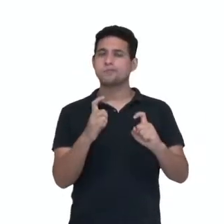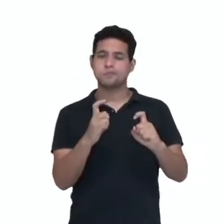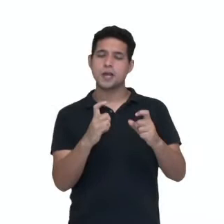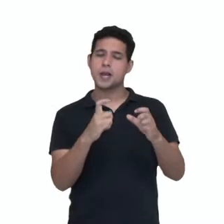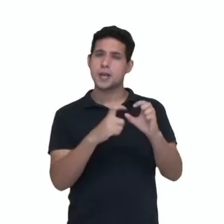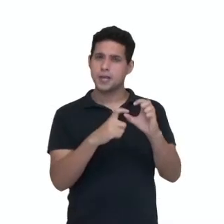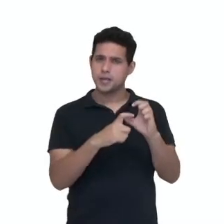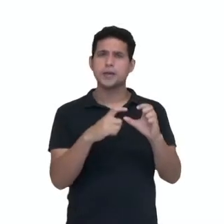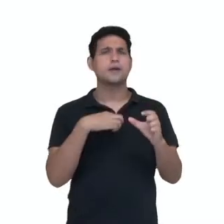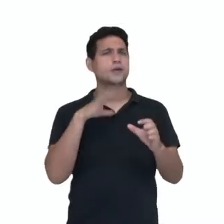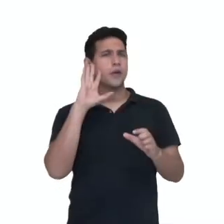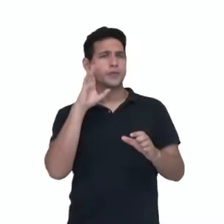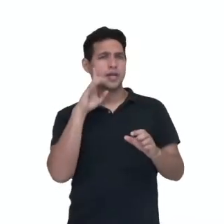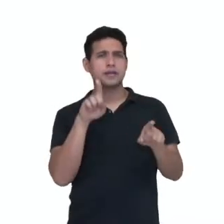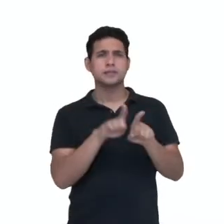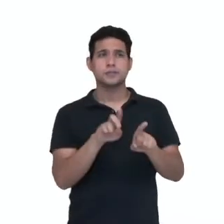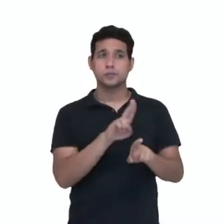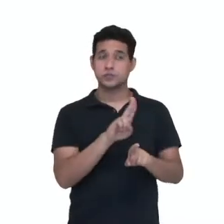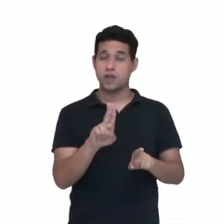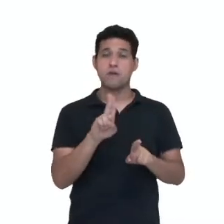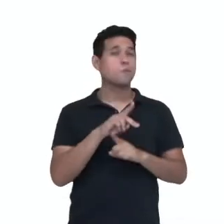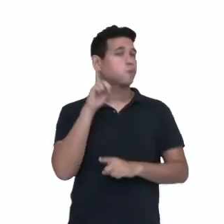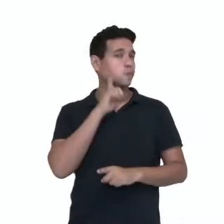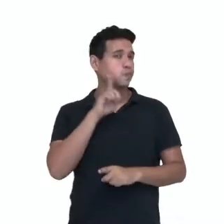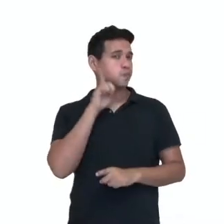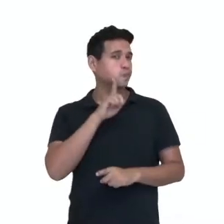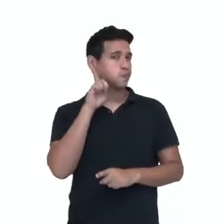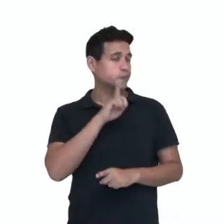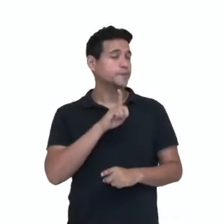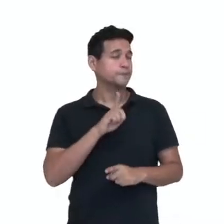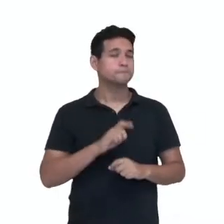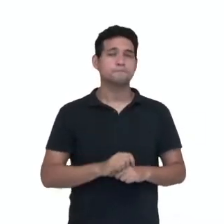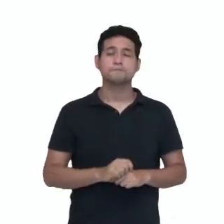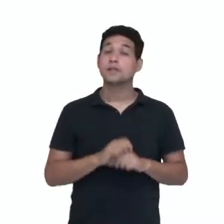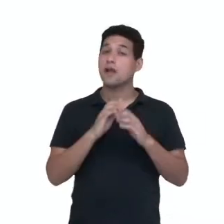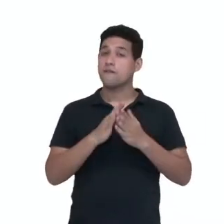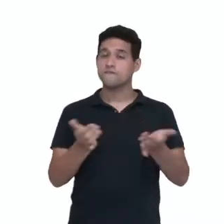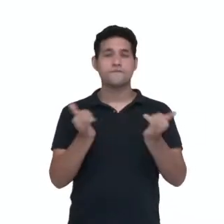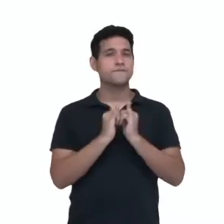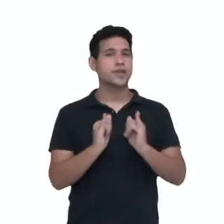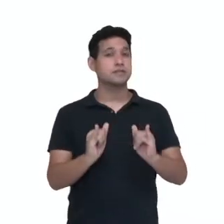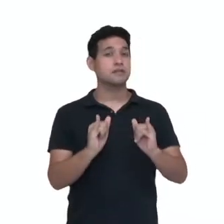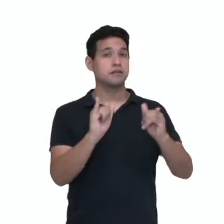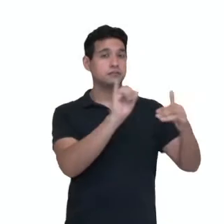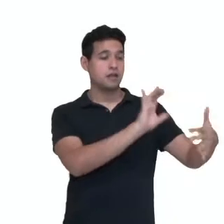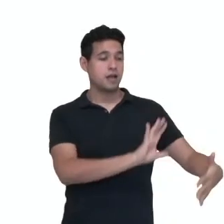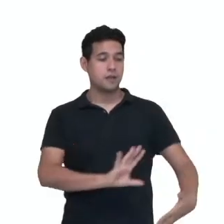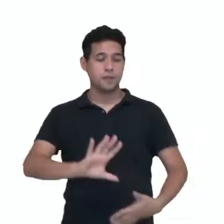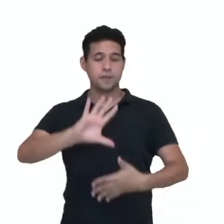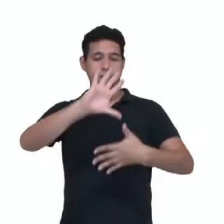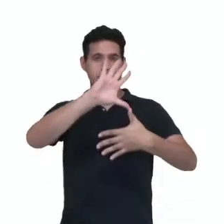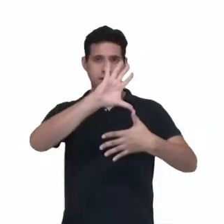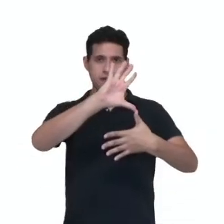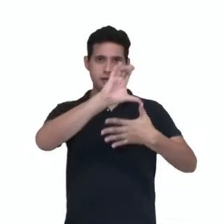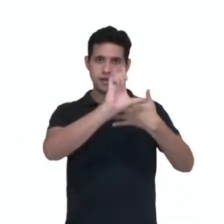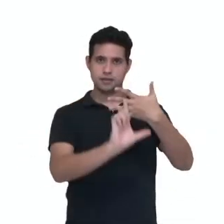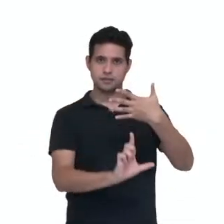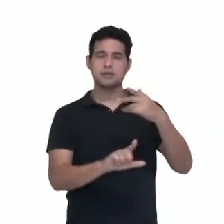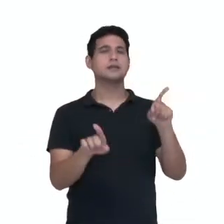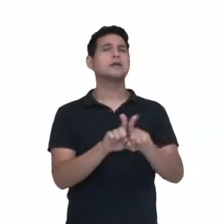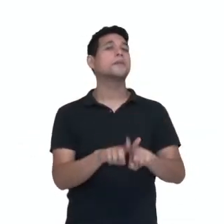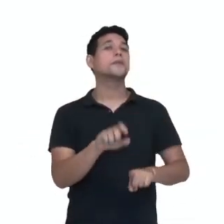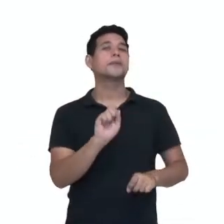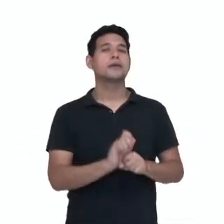en Jacksonville, Florida, advierte. En América Latina, el diagnóstico